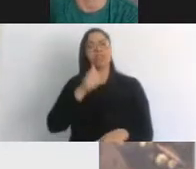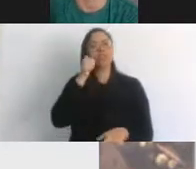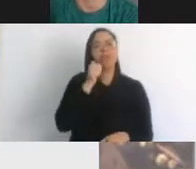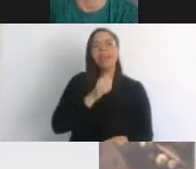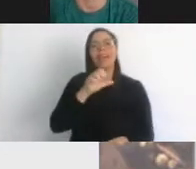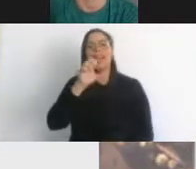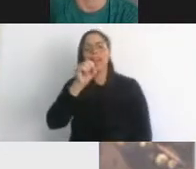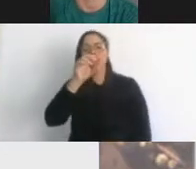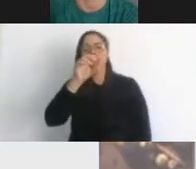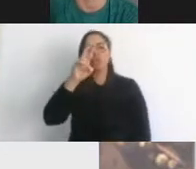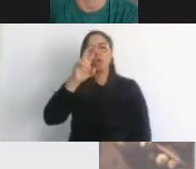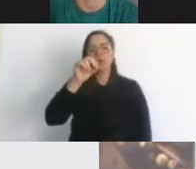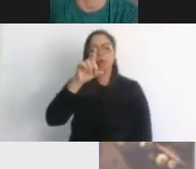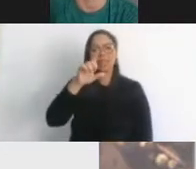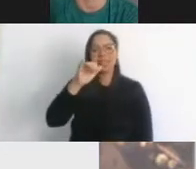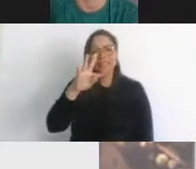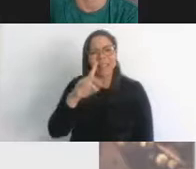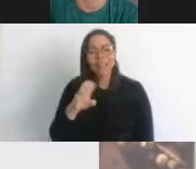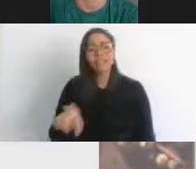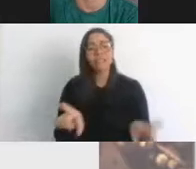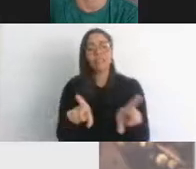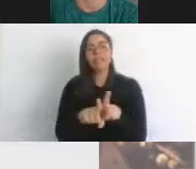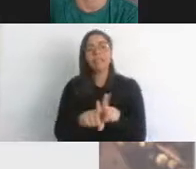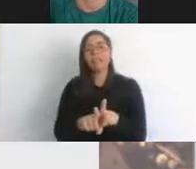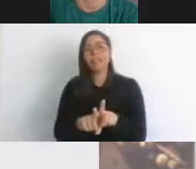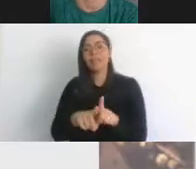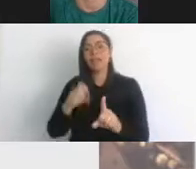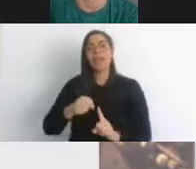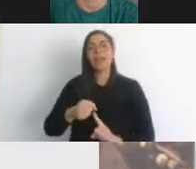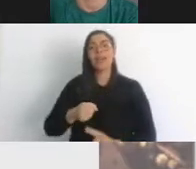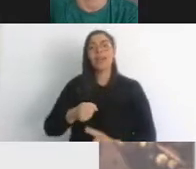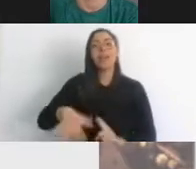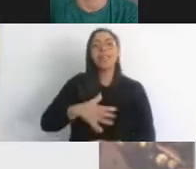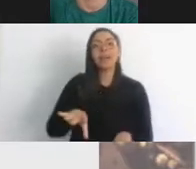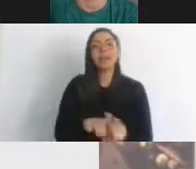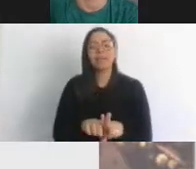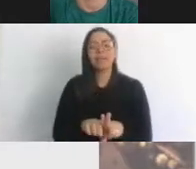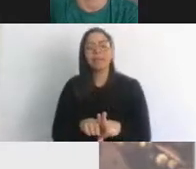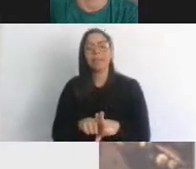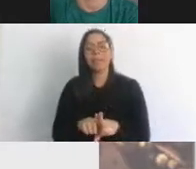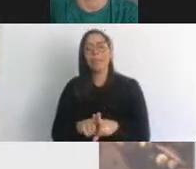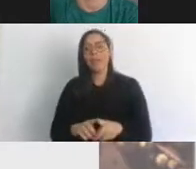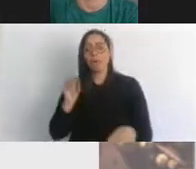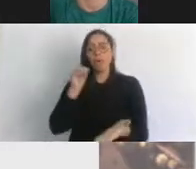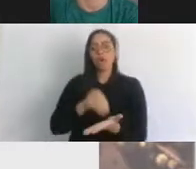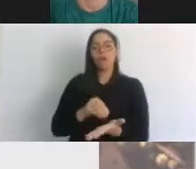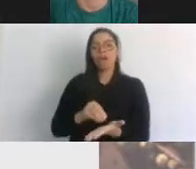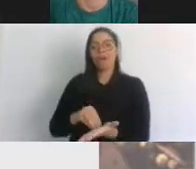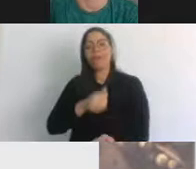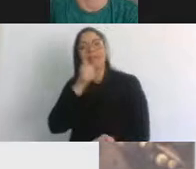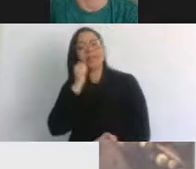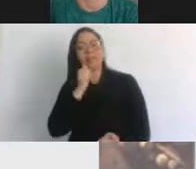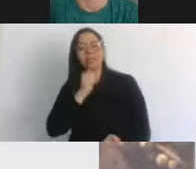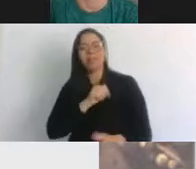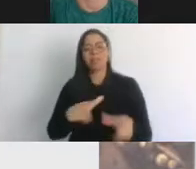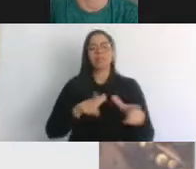sonoridade e tudo mais baixo tá ligado ao capital também a indústria né comendo já começa a precisar colocar essas mulheres nesse espaço